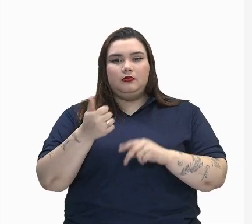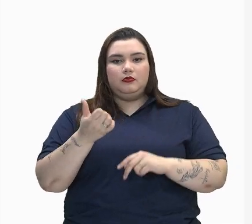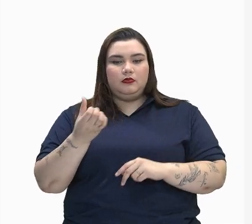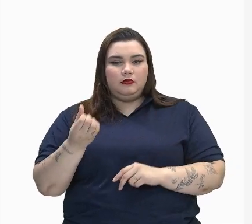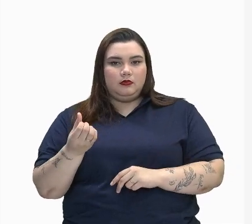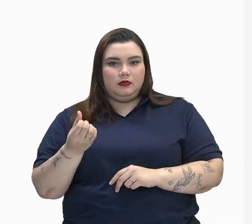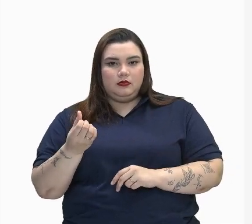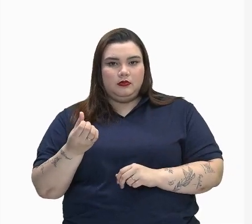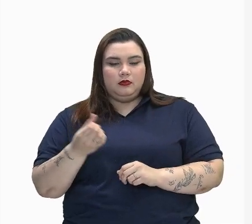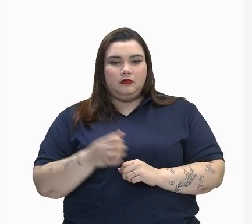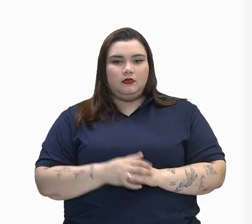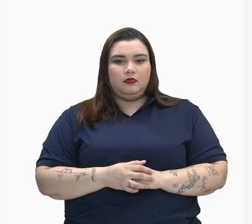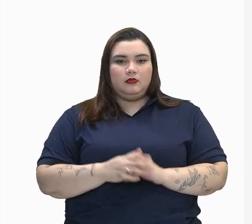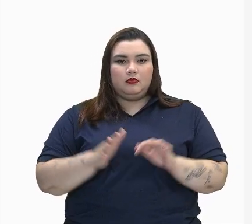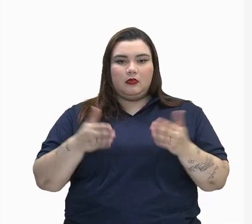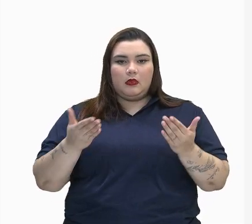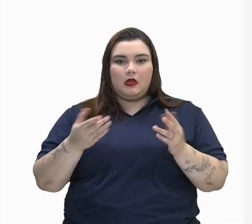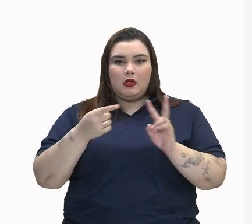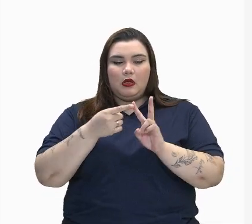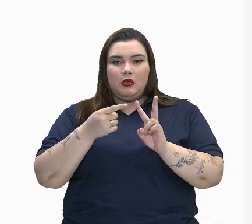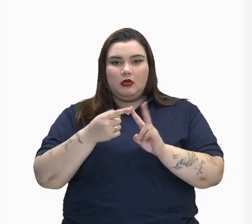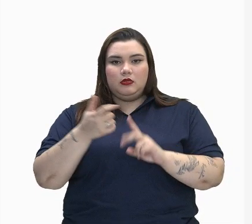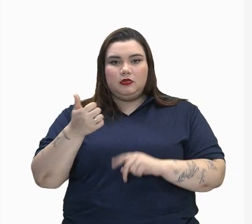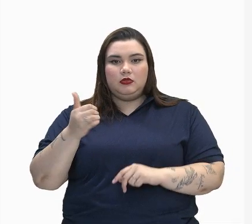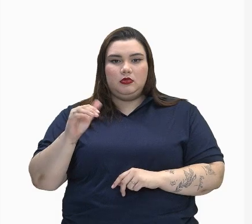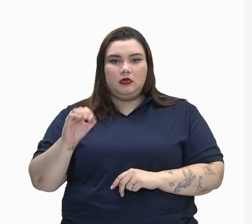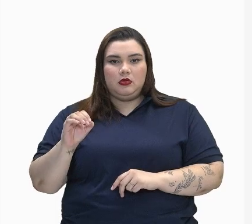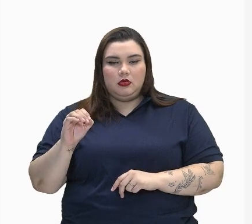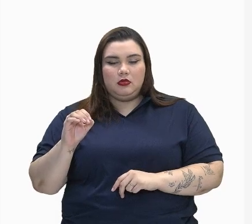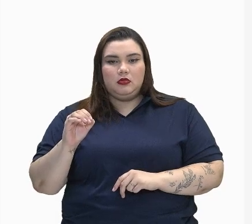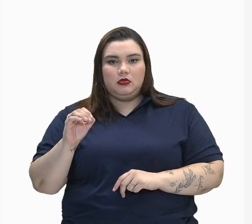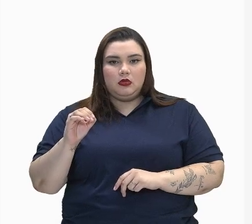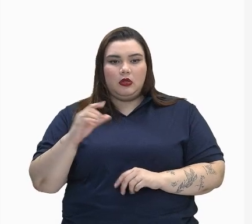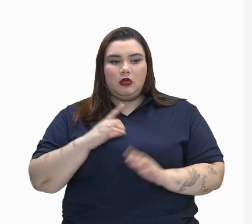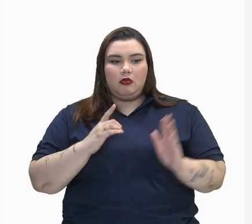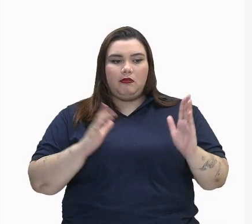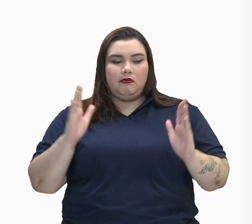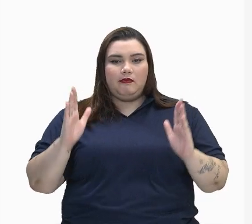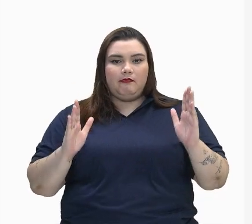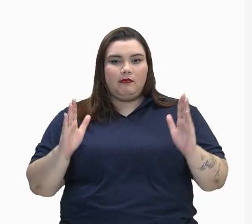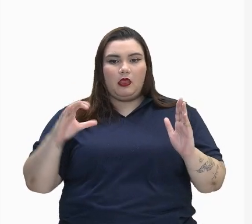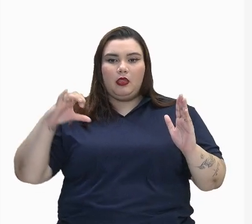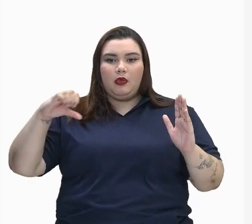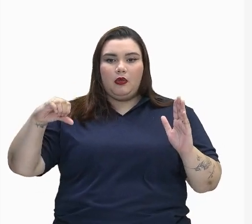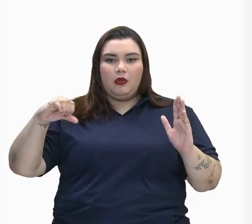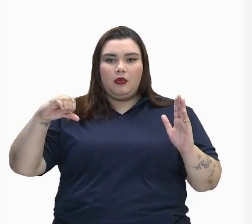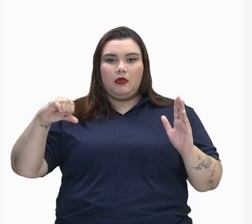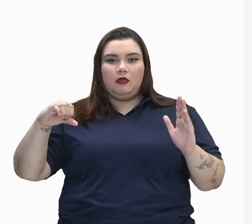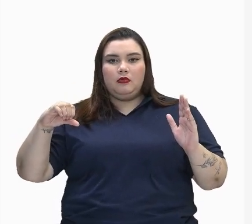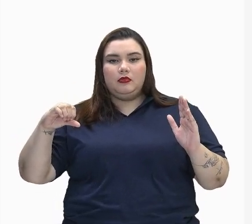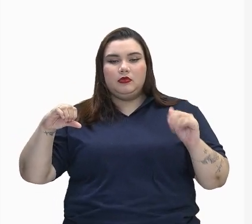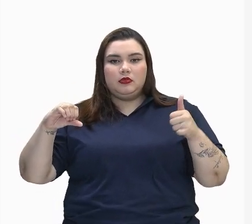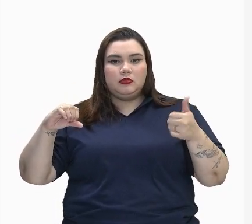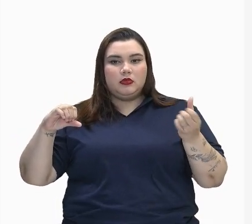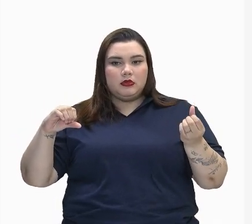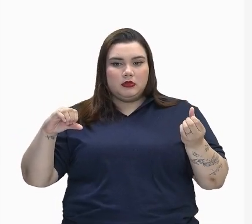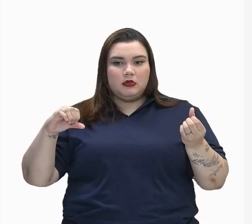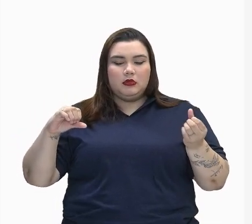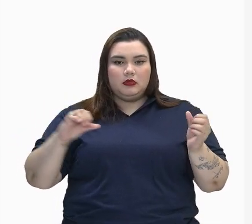16. Então, a raiz de 10 vai estar entre essas duas aqui. Vou colocar até de outra cor,